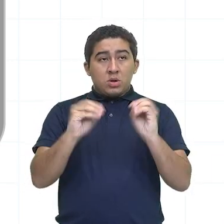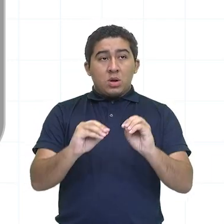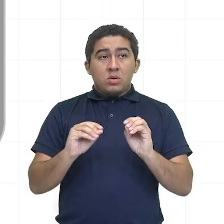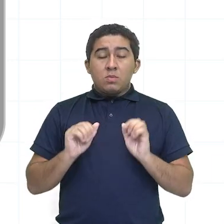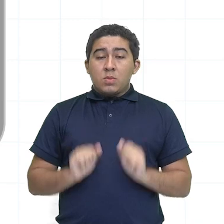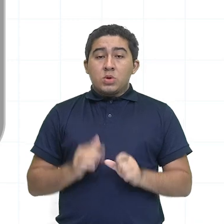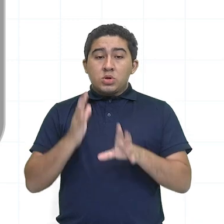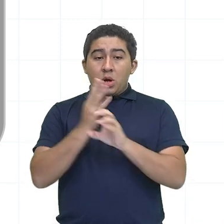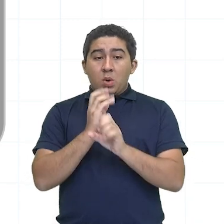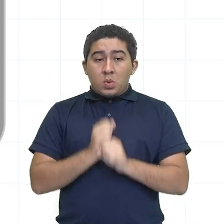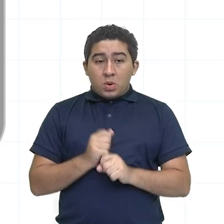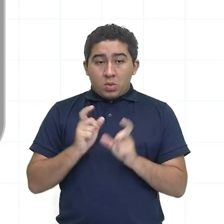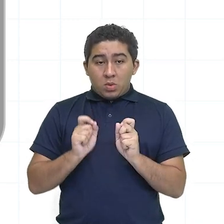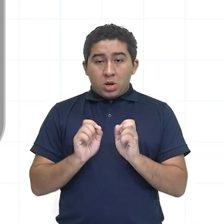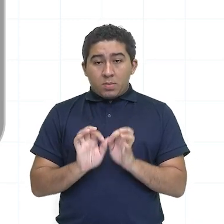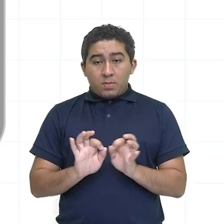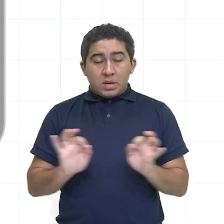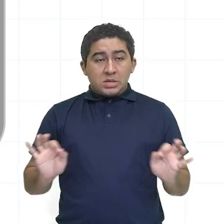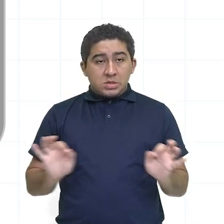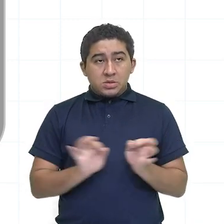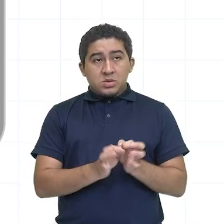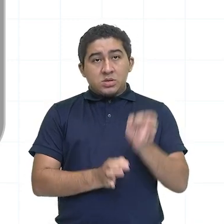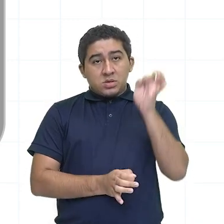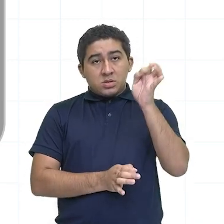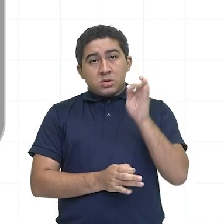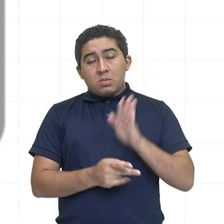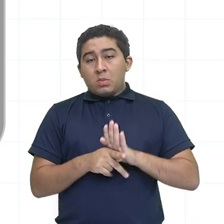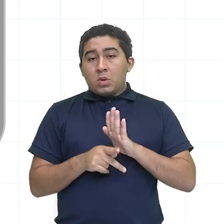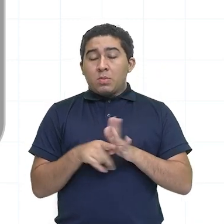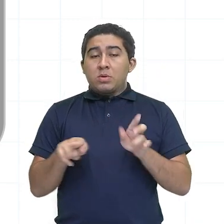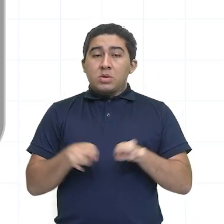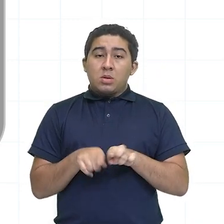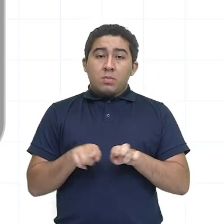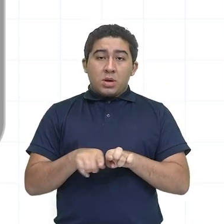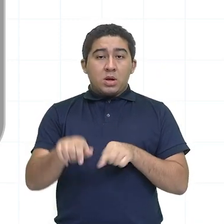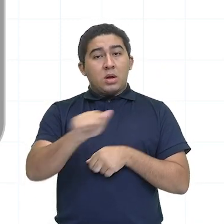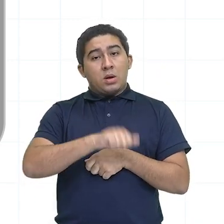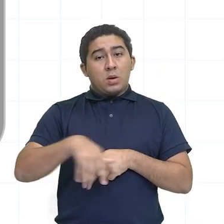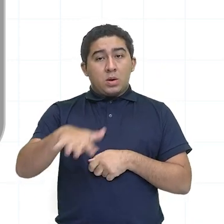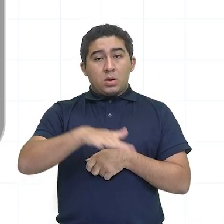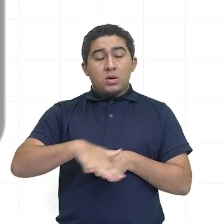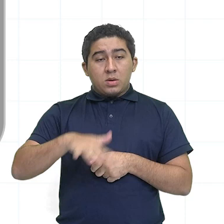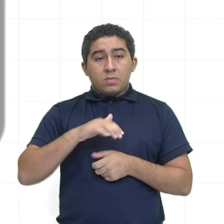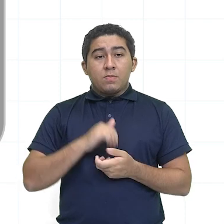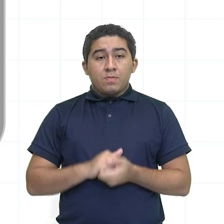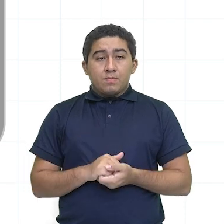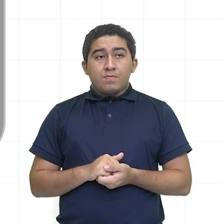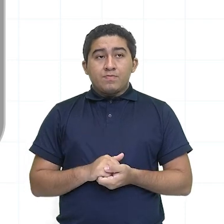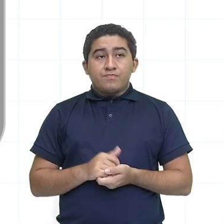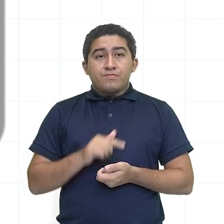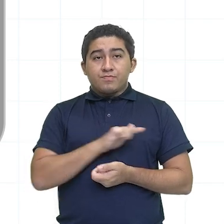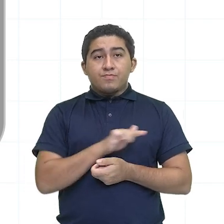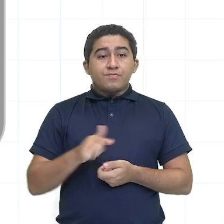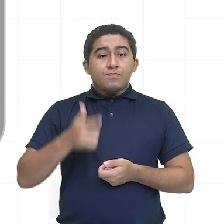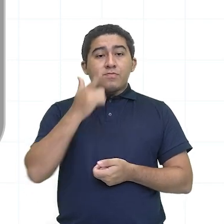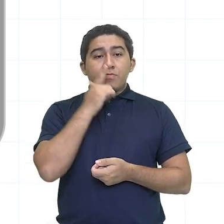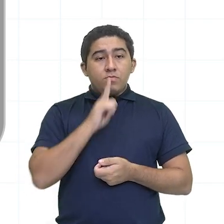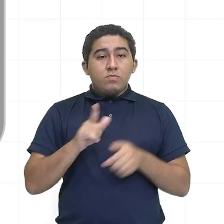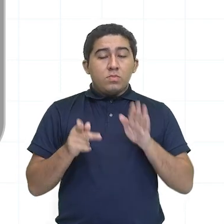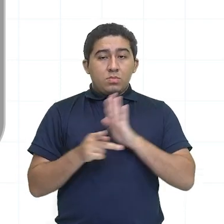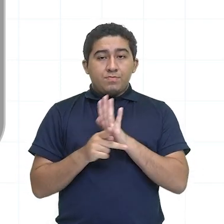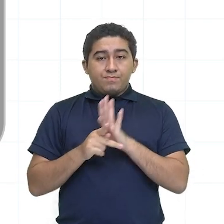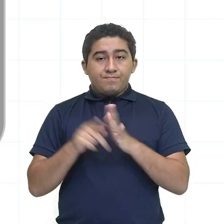calcular a medida aí do perímetro, você pode calcular também a área, ele dá essa opção de você obter a área